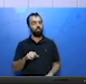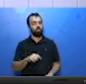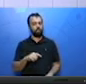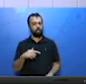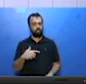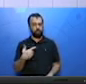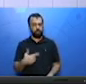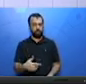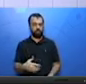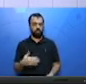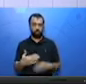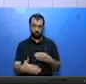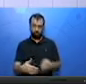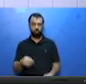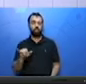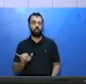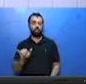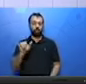no alfabeto, depois vem o Y.